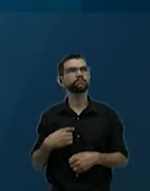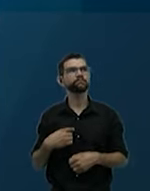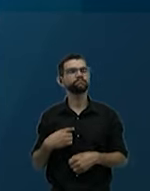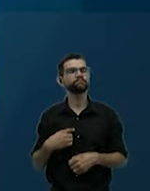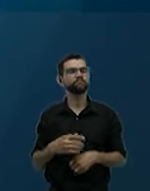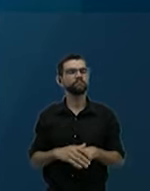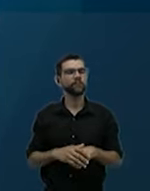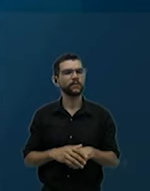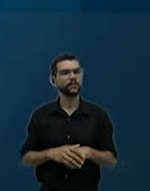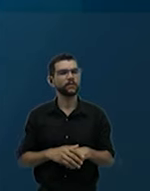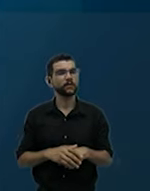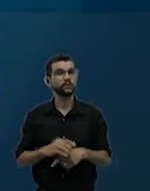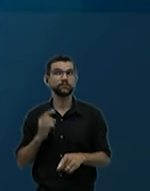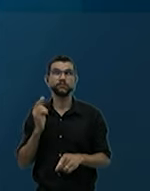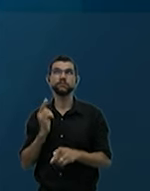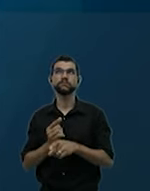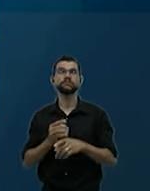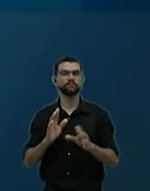quase 100%